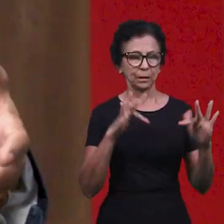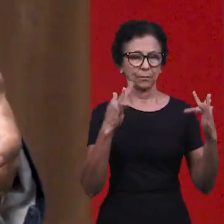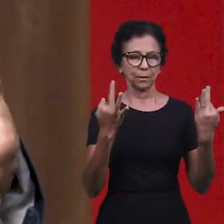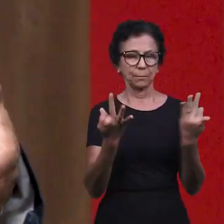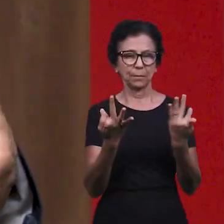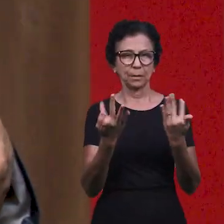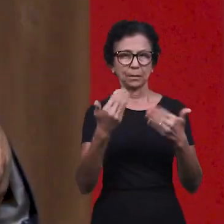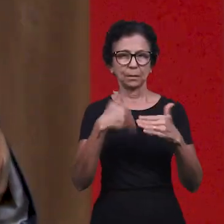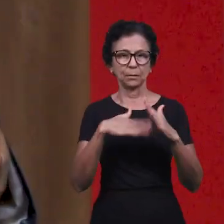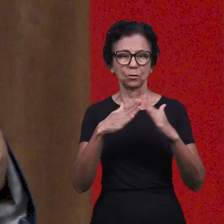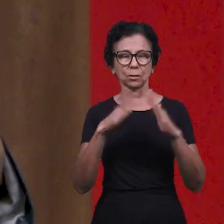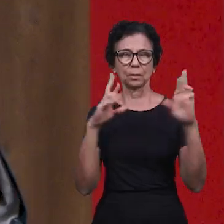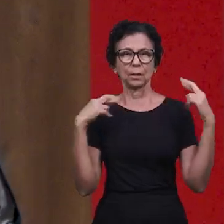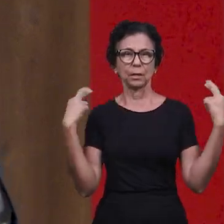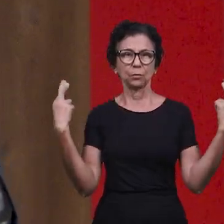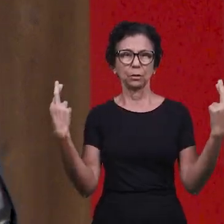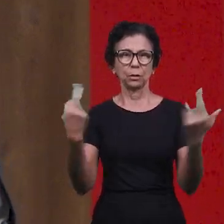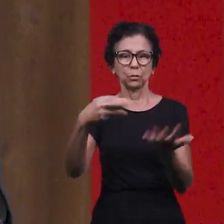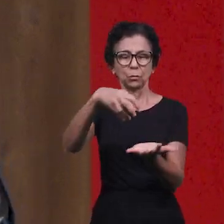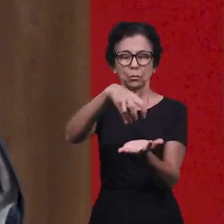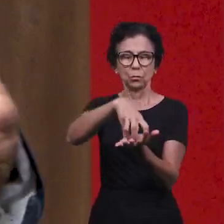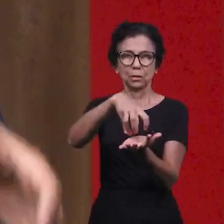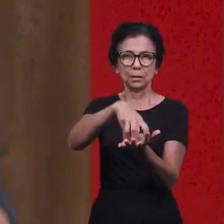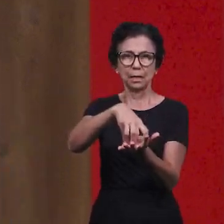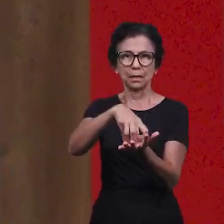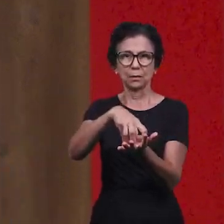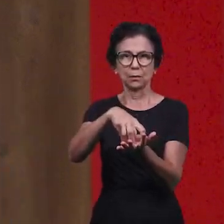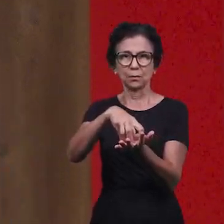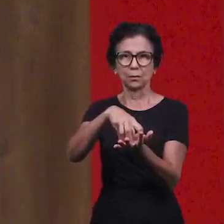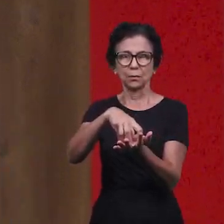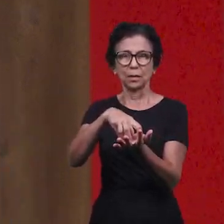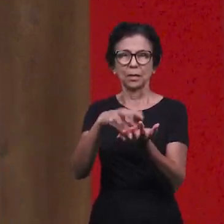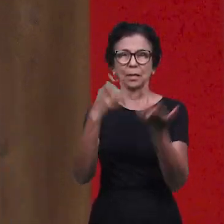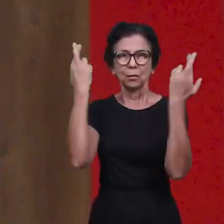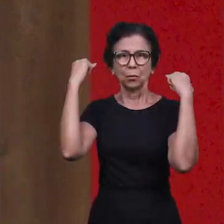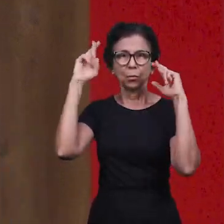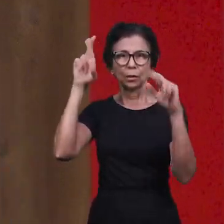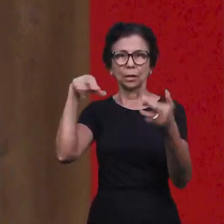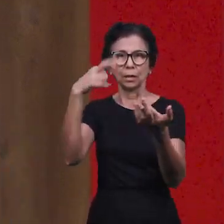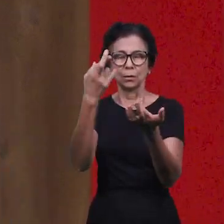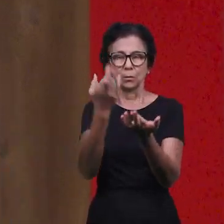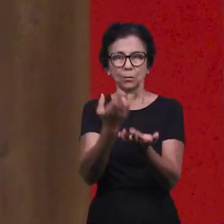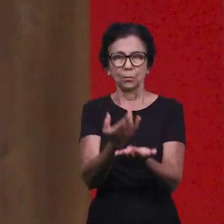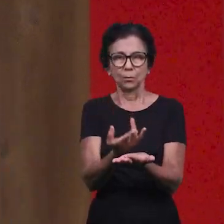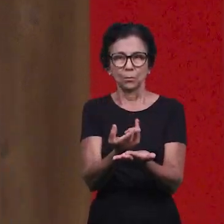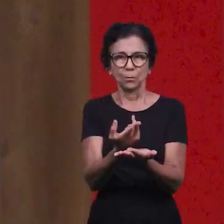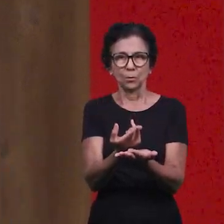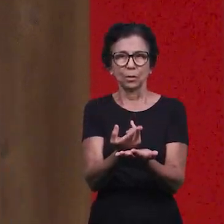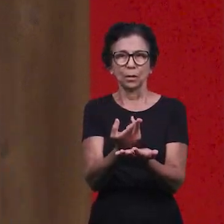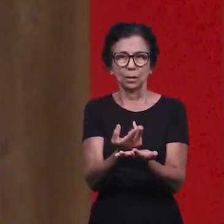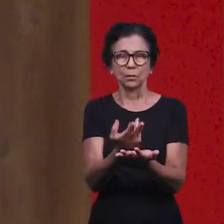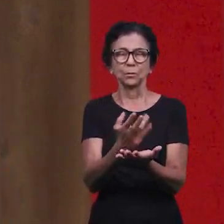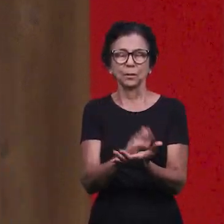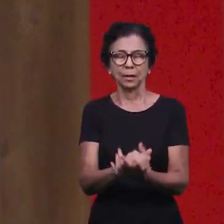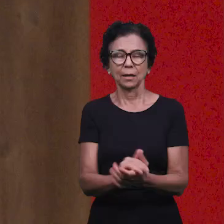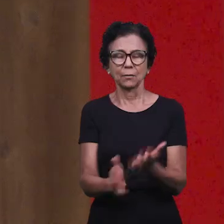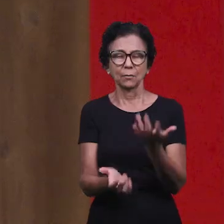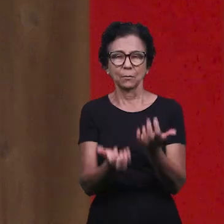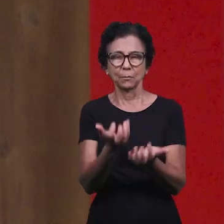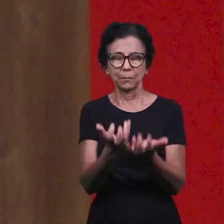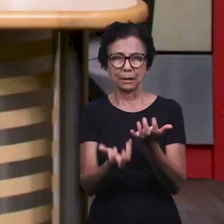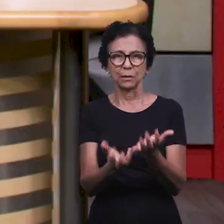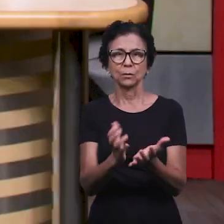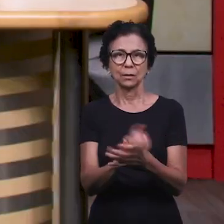nós hoje estamos perto da nossa saída, né? E o centro continua sendo o Cordeiro, né? Glória a Jesus. Jesus é o centro de